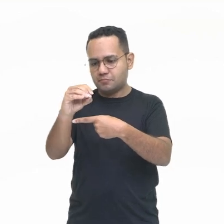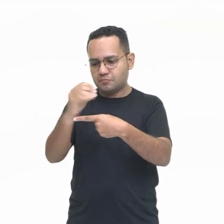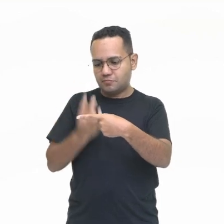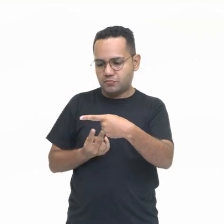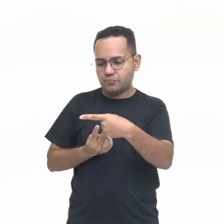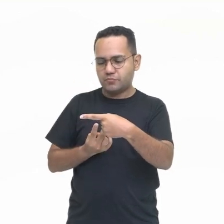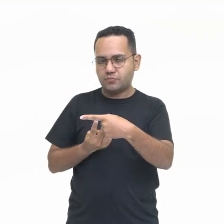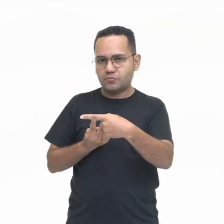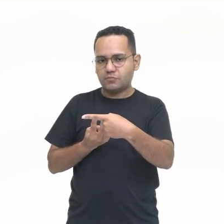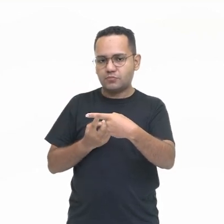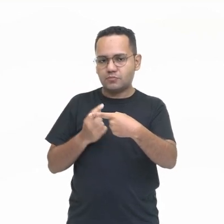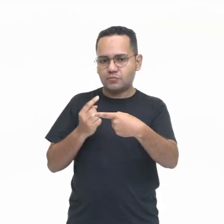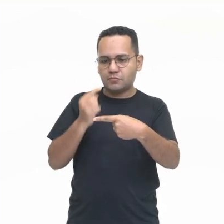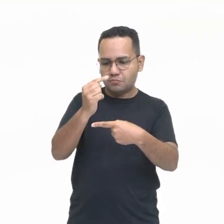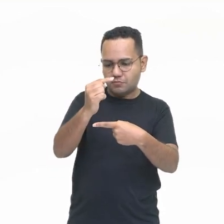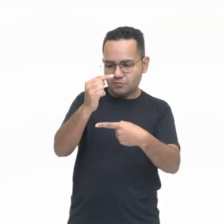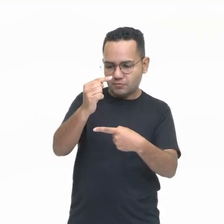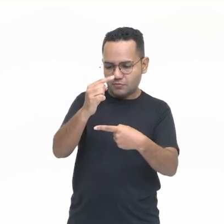é positivo, e